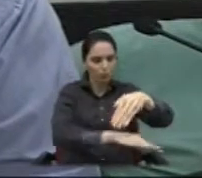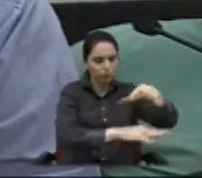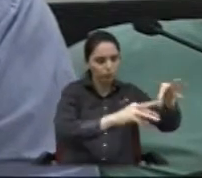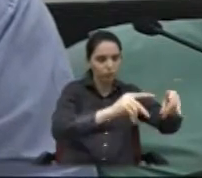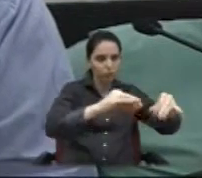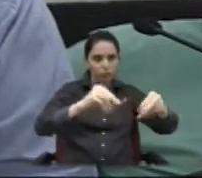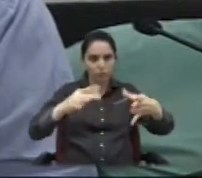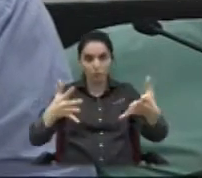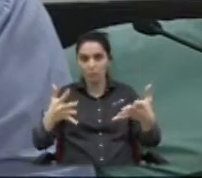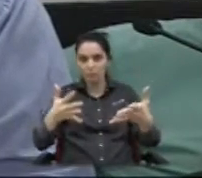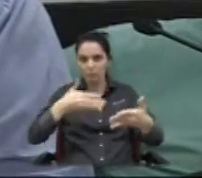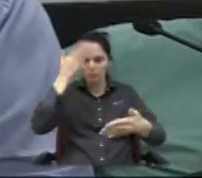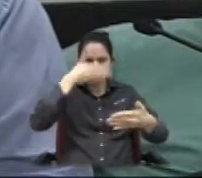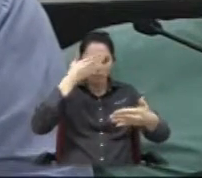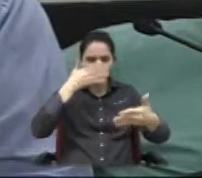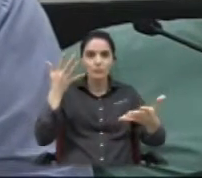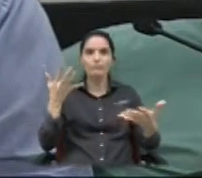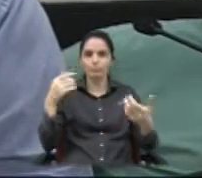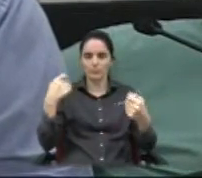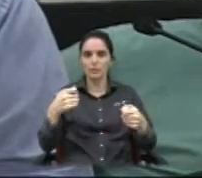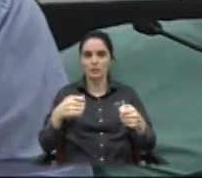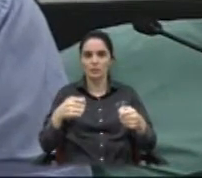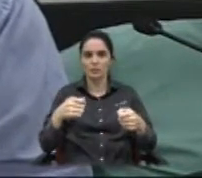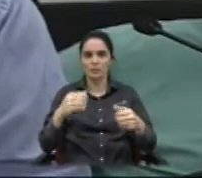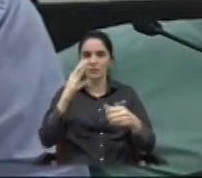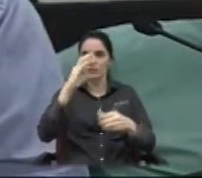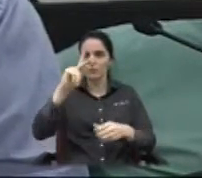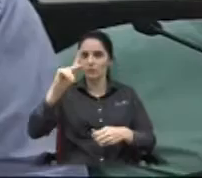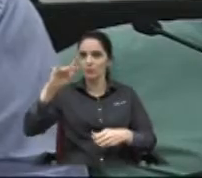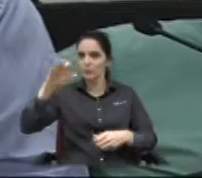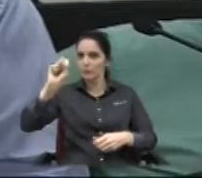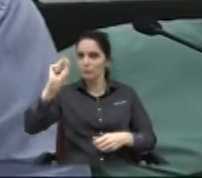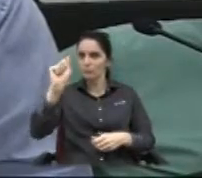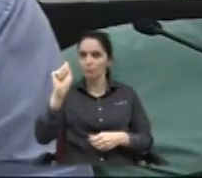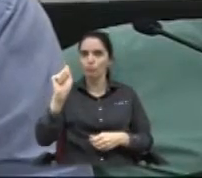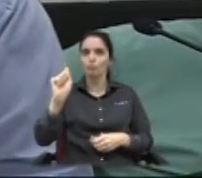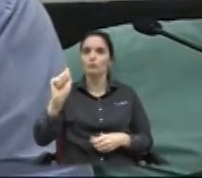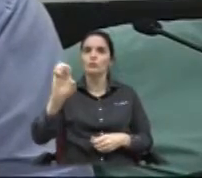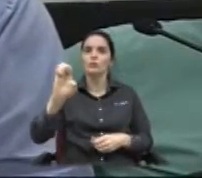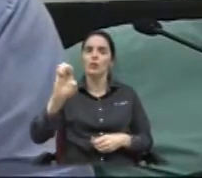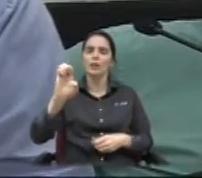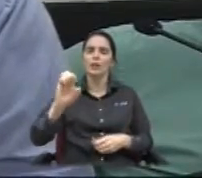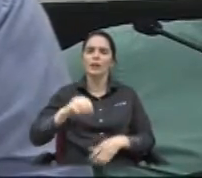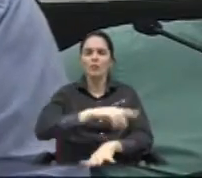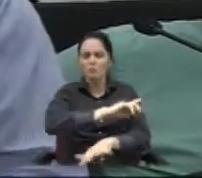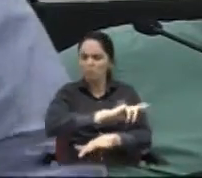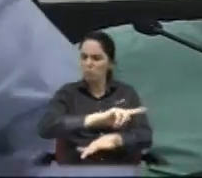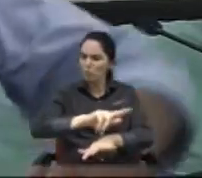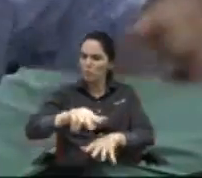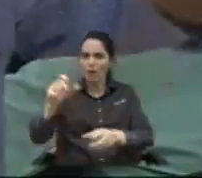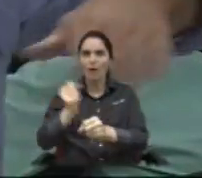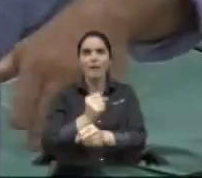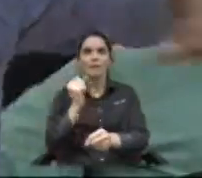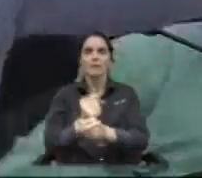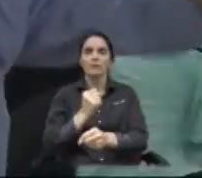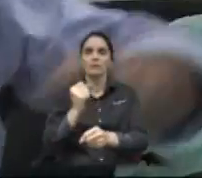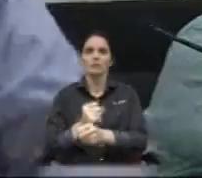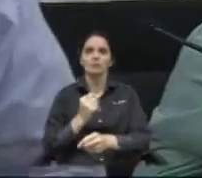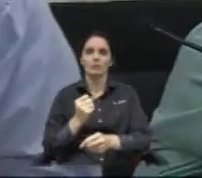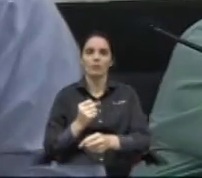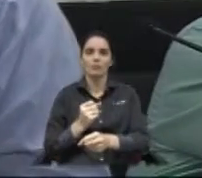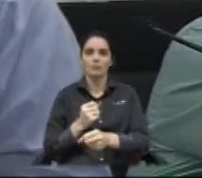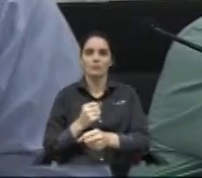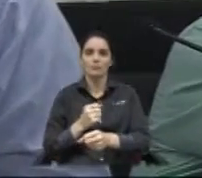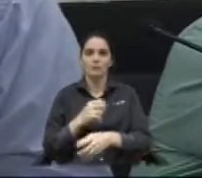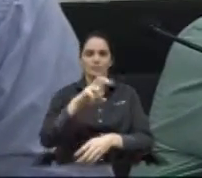eu volto a dizer a respeito da CPI do SAI. Muitas obras, mas muitas obras, era feito 500